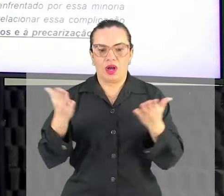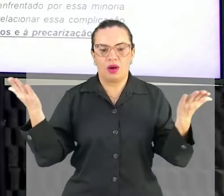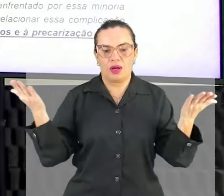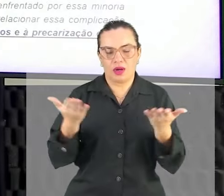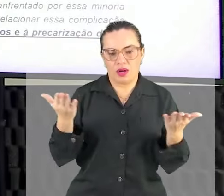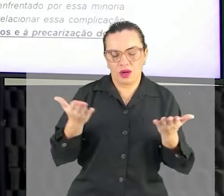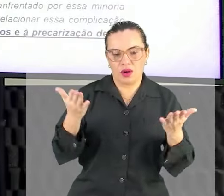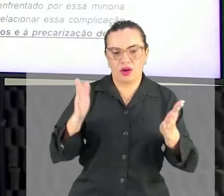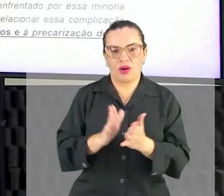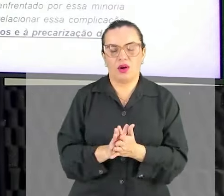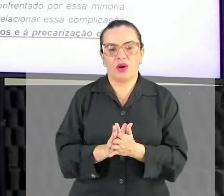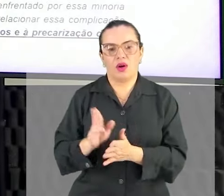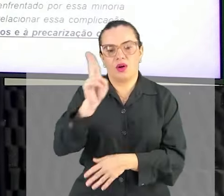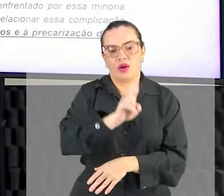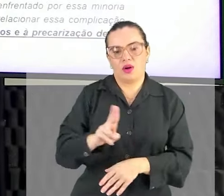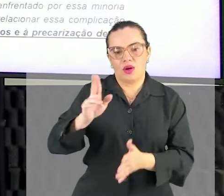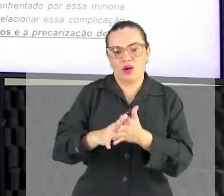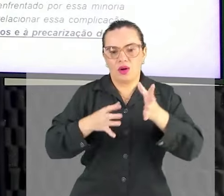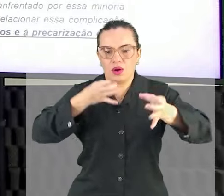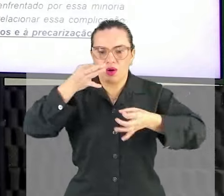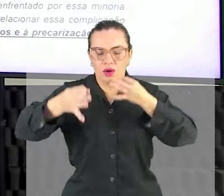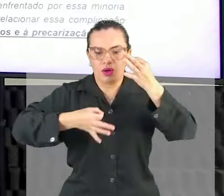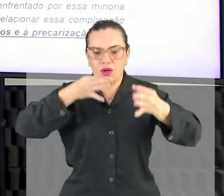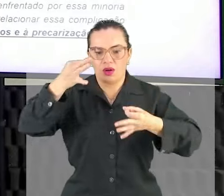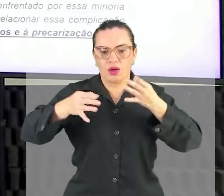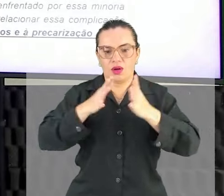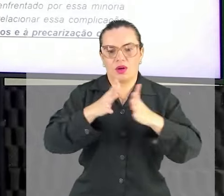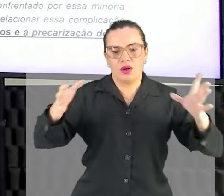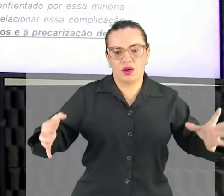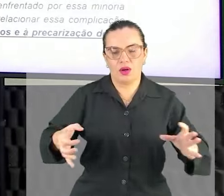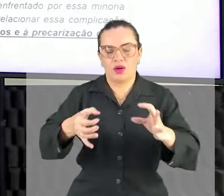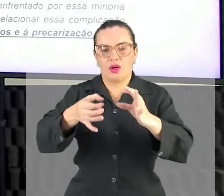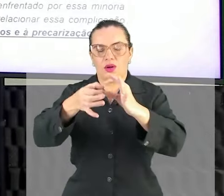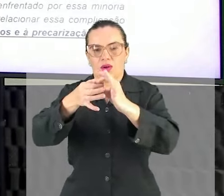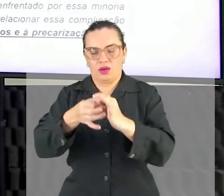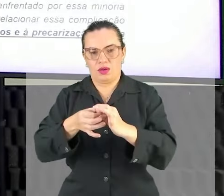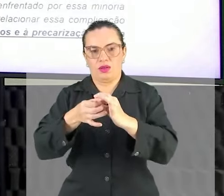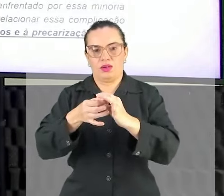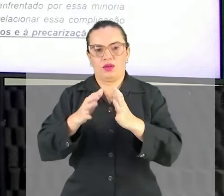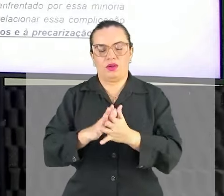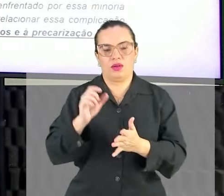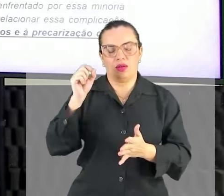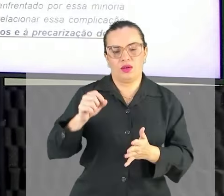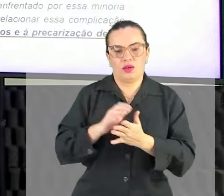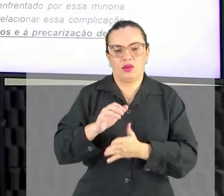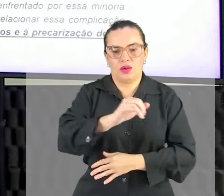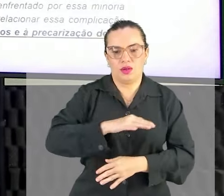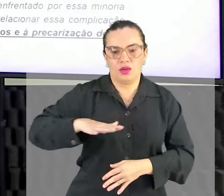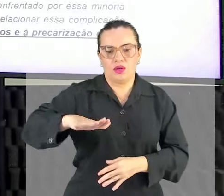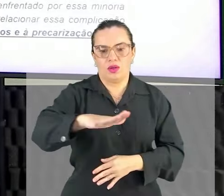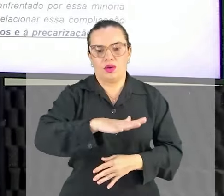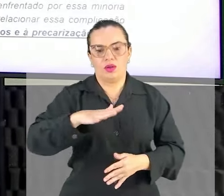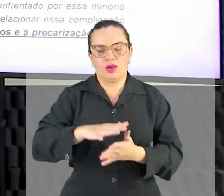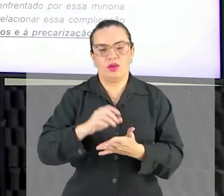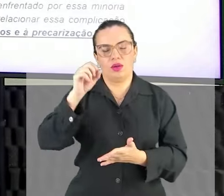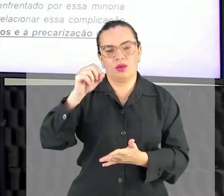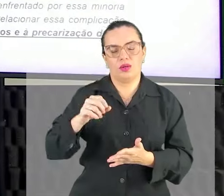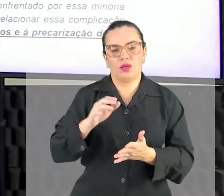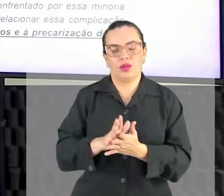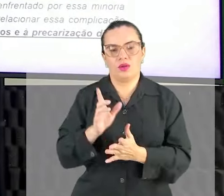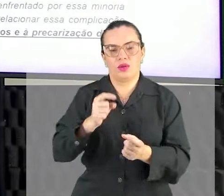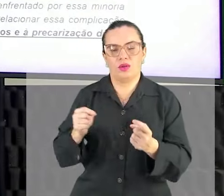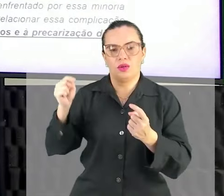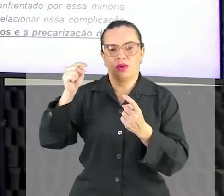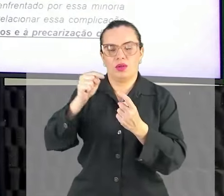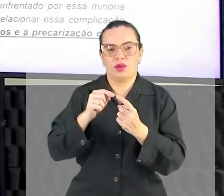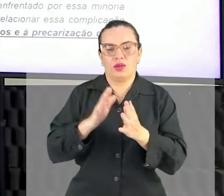agora, argumentativa, que é um elemento que vai ligar a ideia da ambientação ao contexto, a fim de que eu